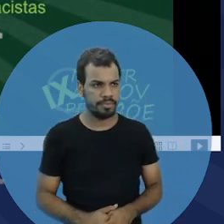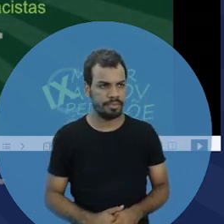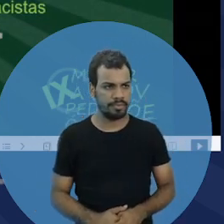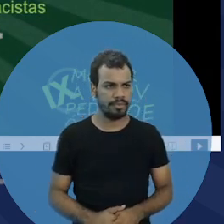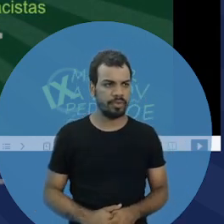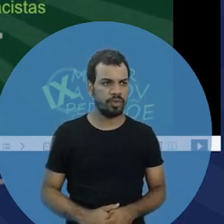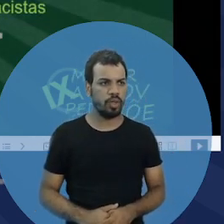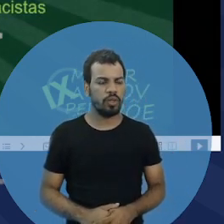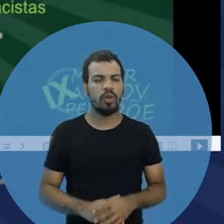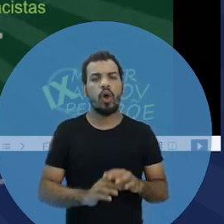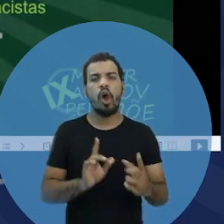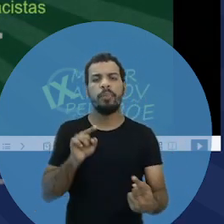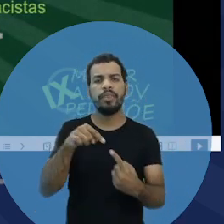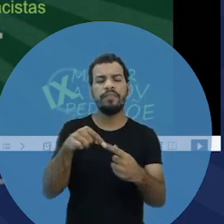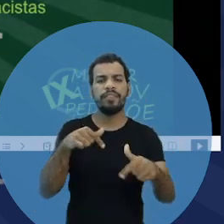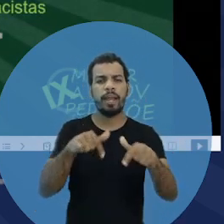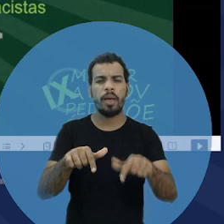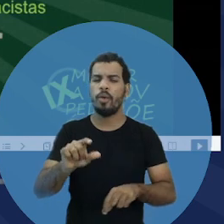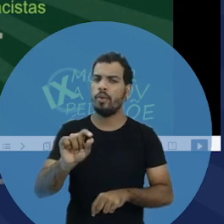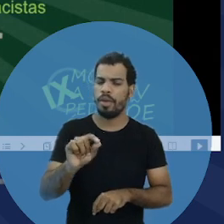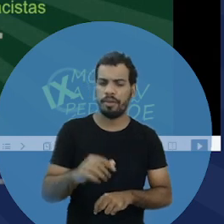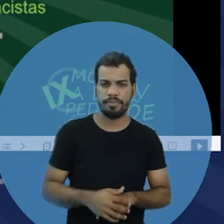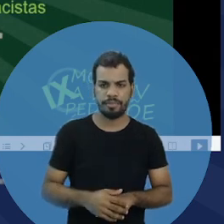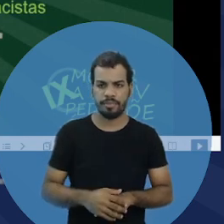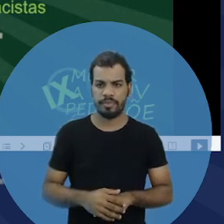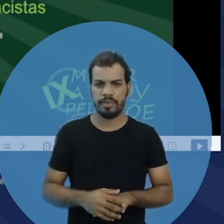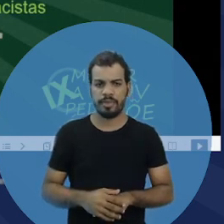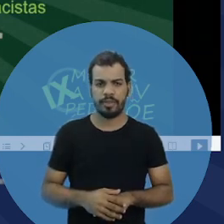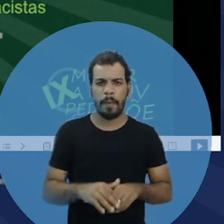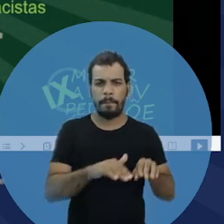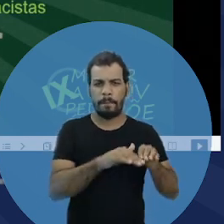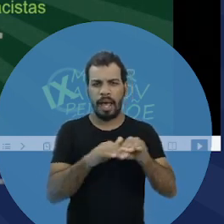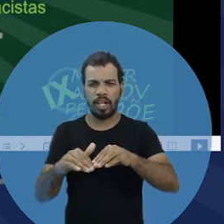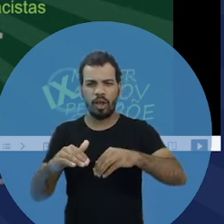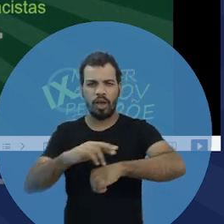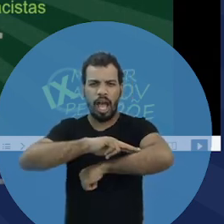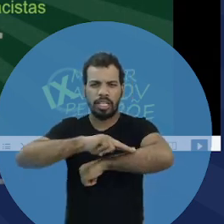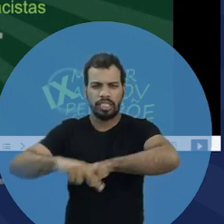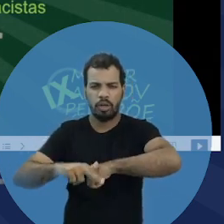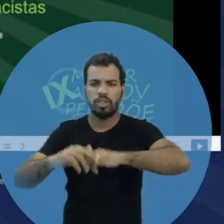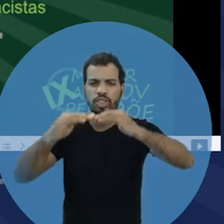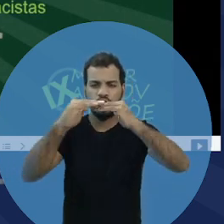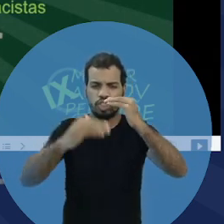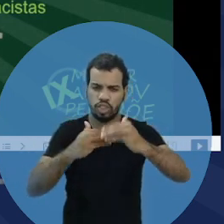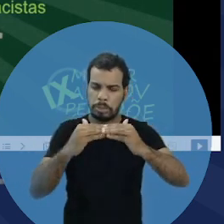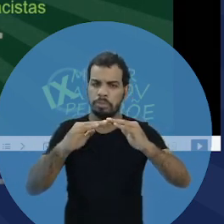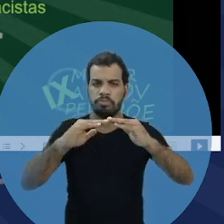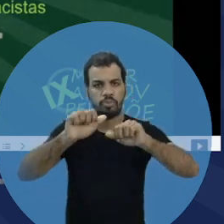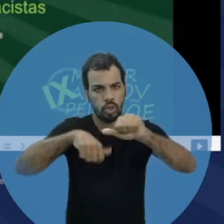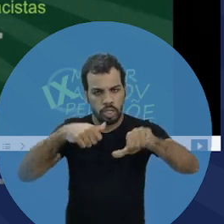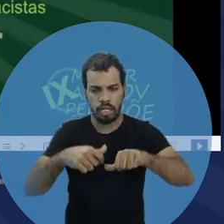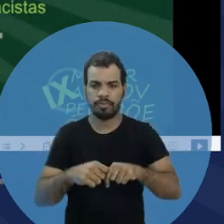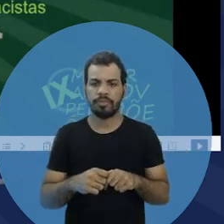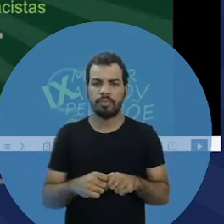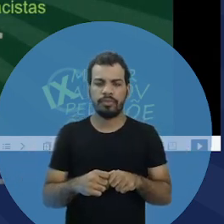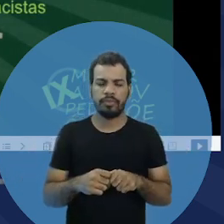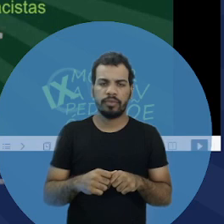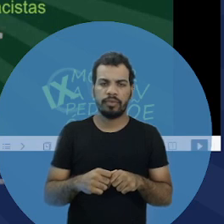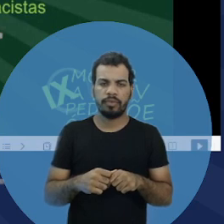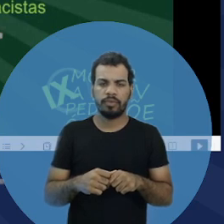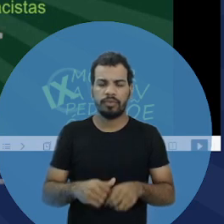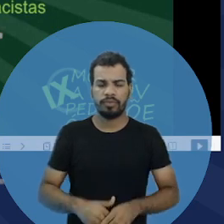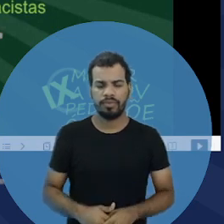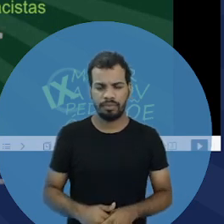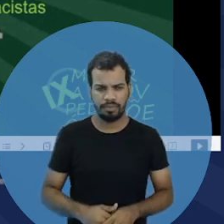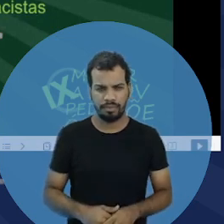trabalho? Desconstruir padrões raciais e de gênero, promover identidades femininas negras positivadas, visibilizar